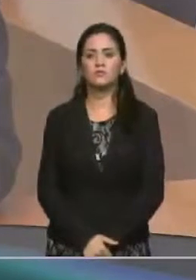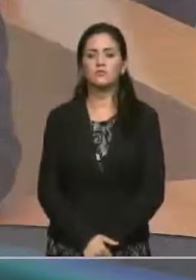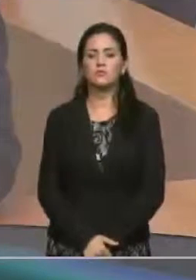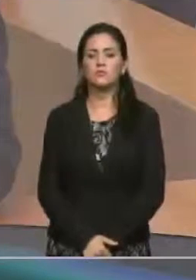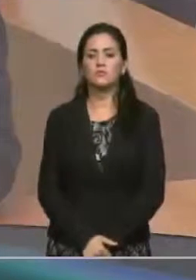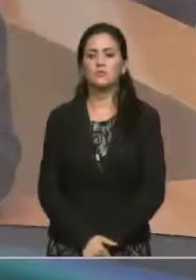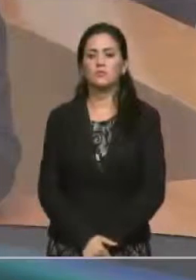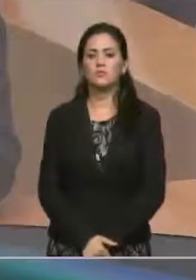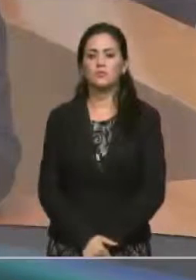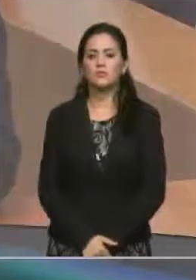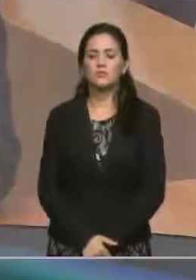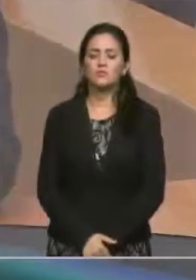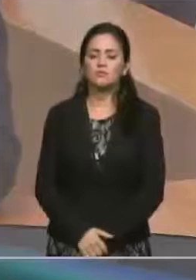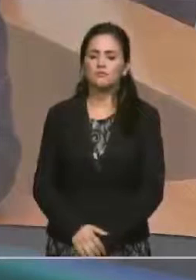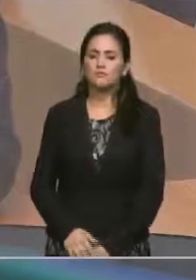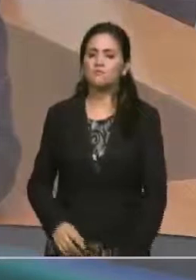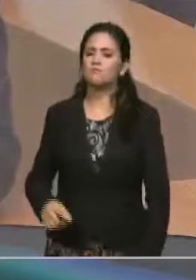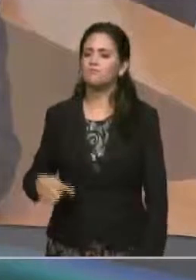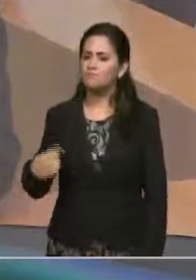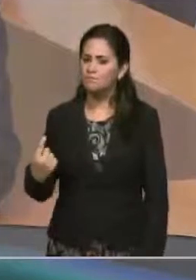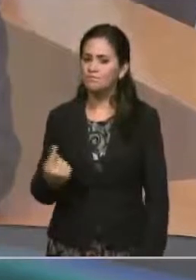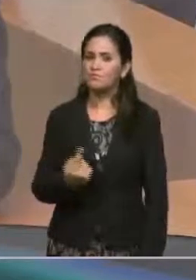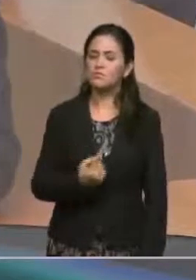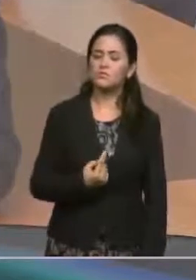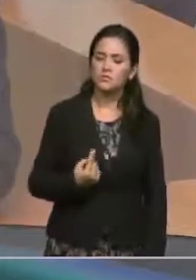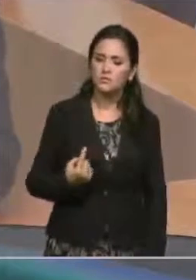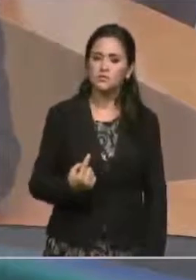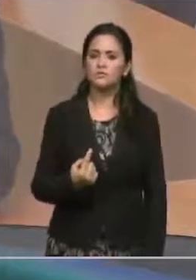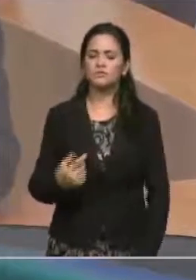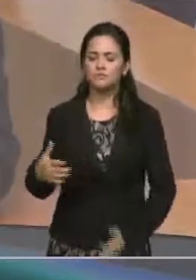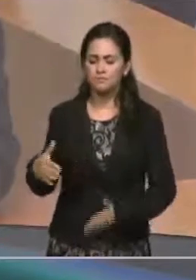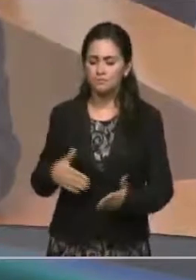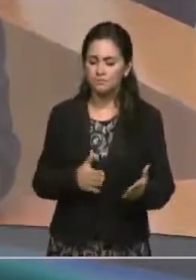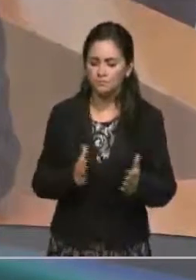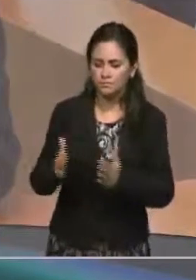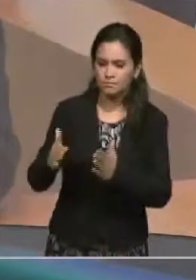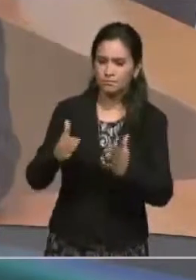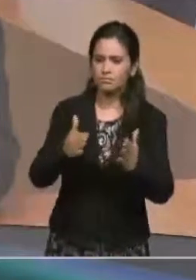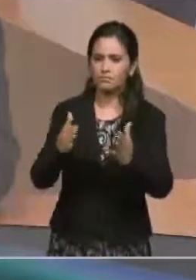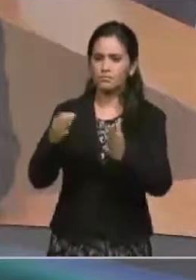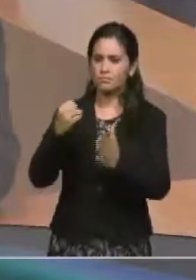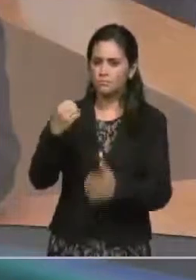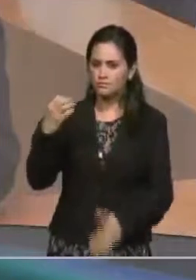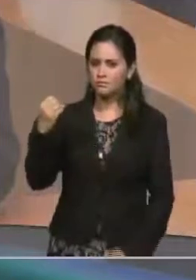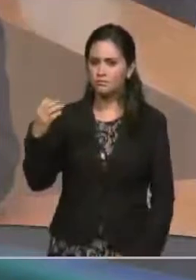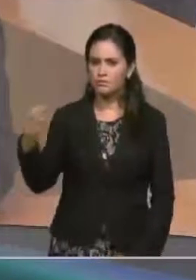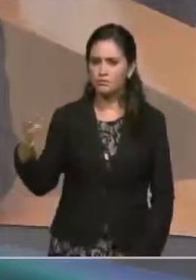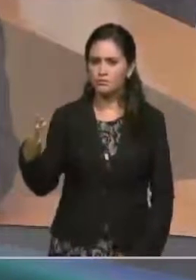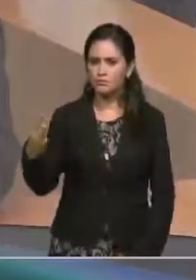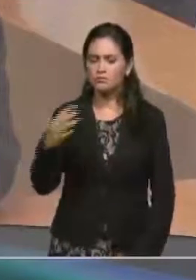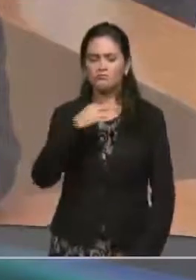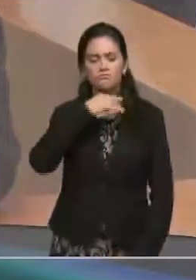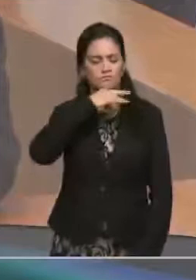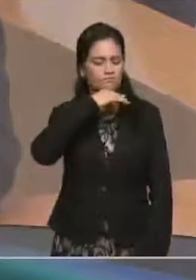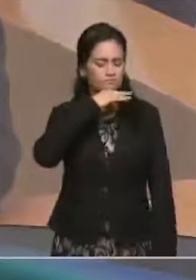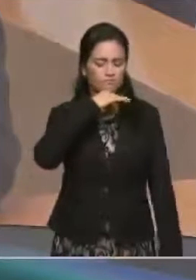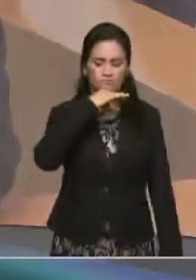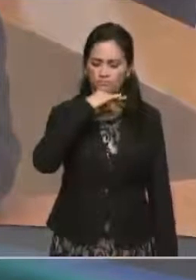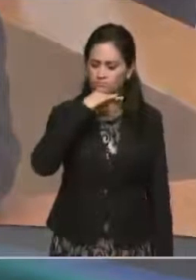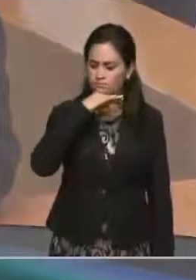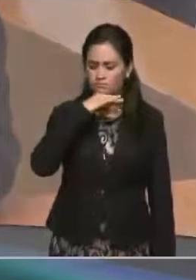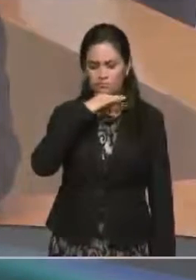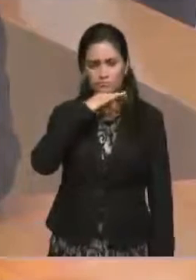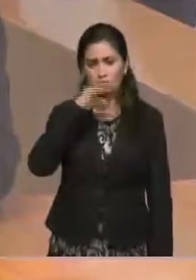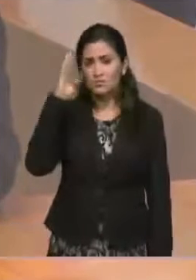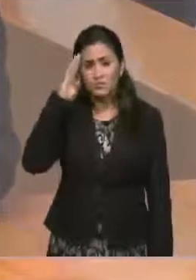das nossas rodovias federais, em especial a BR-135 e a 222. Mas,